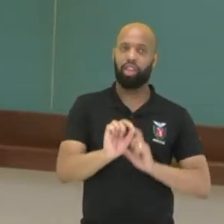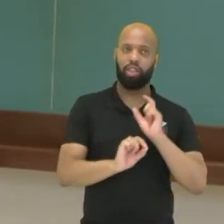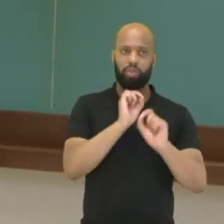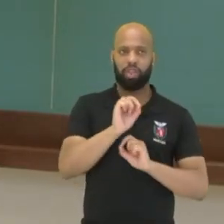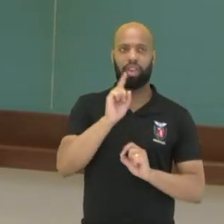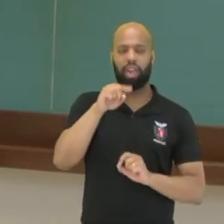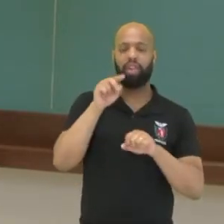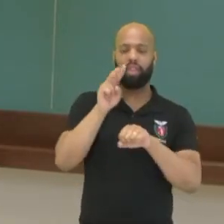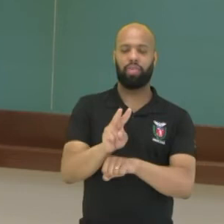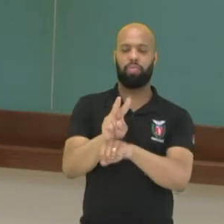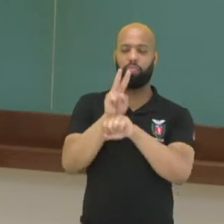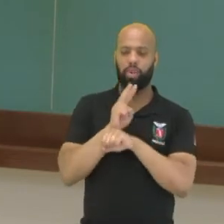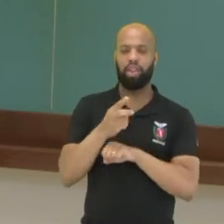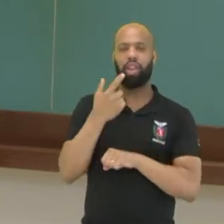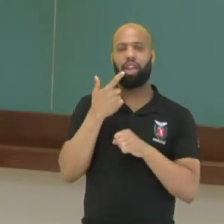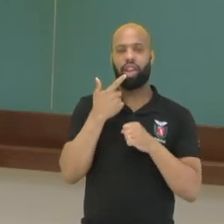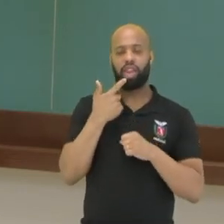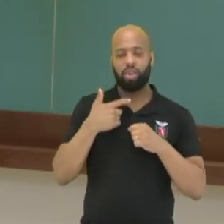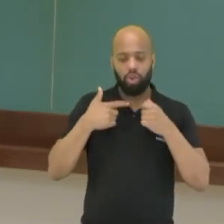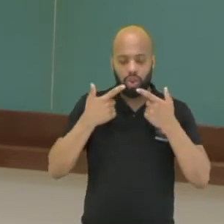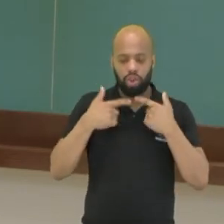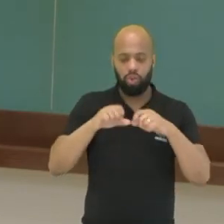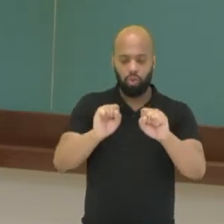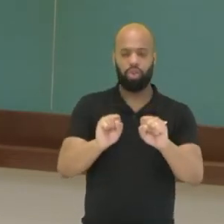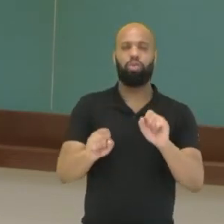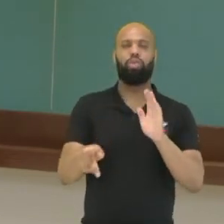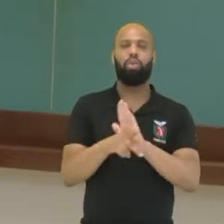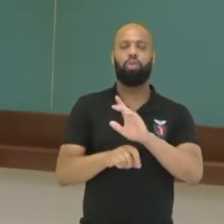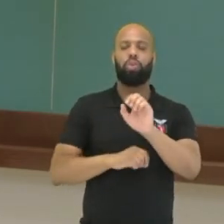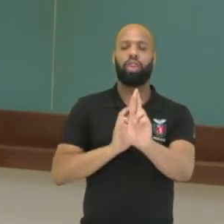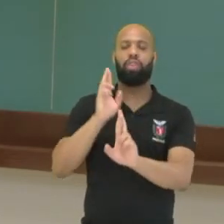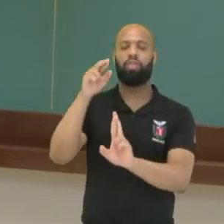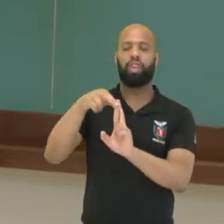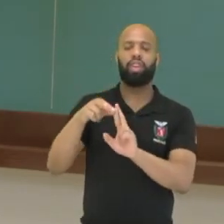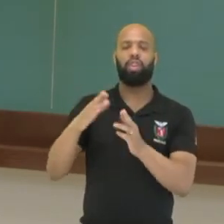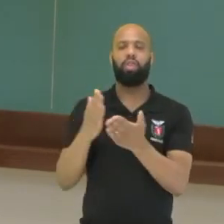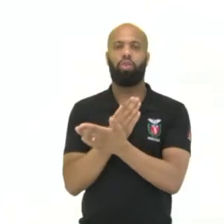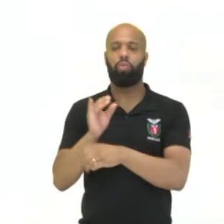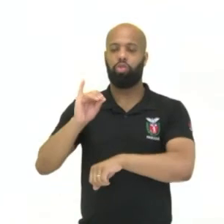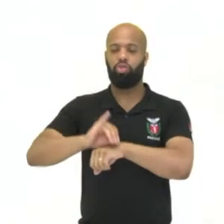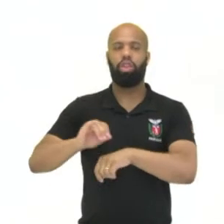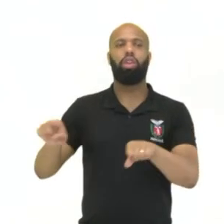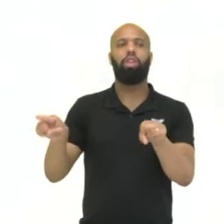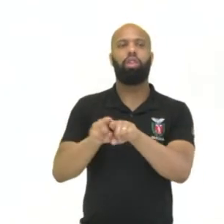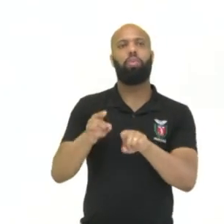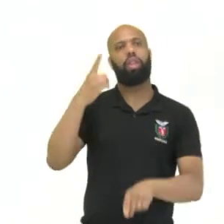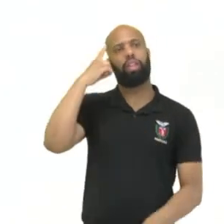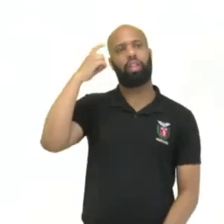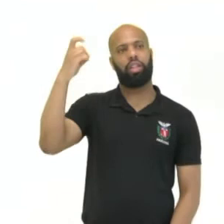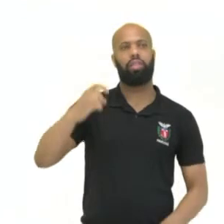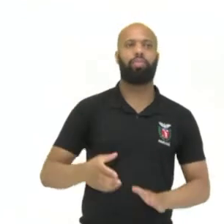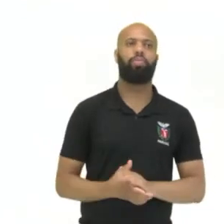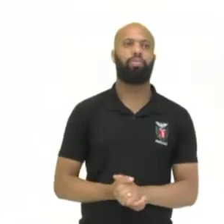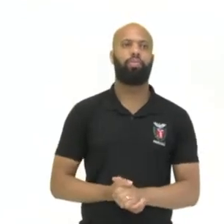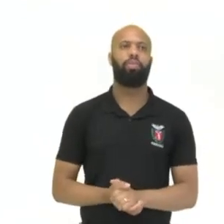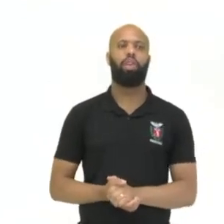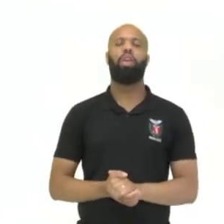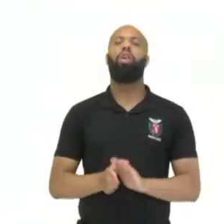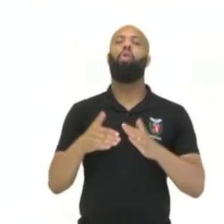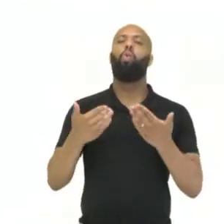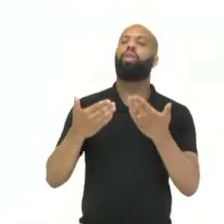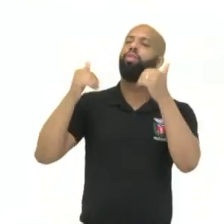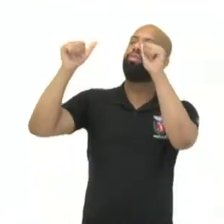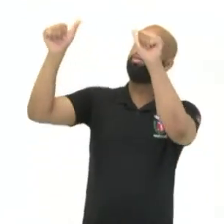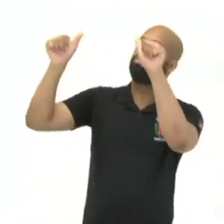são empréstimos linguísticos para nos referirmos a objetos, a ideias. Num